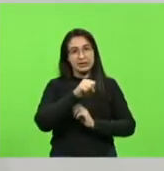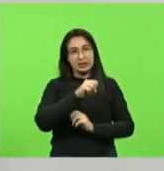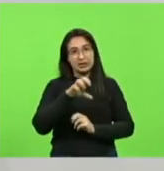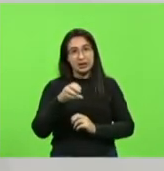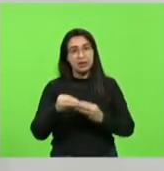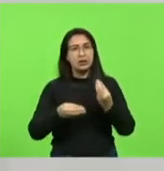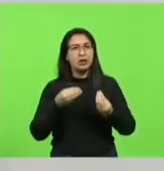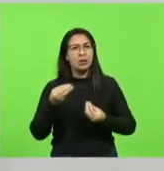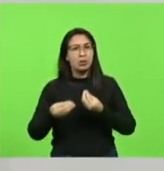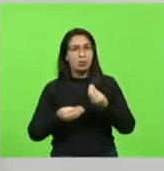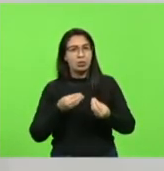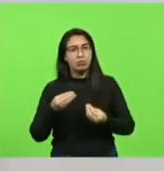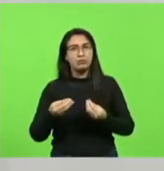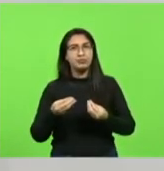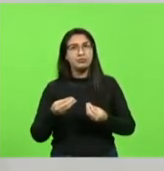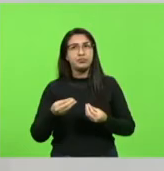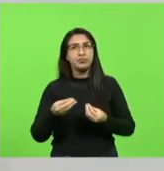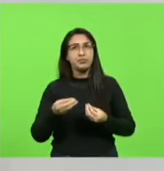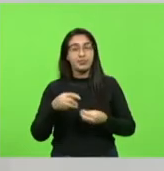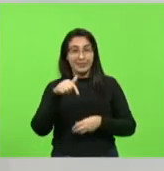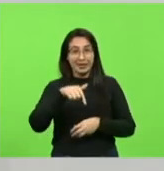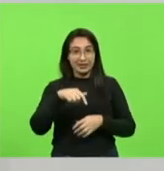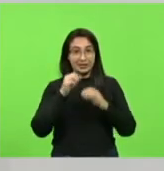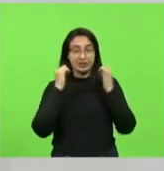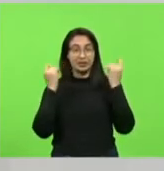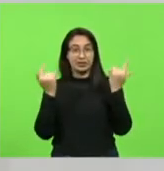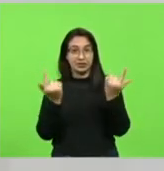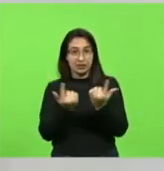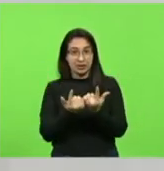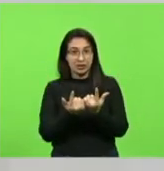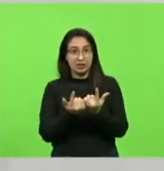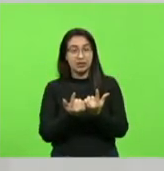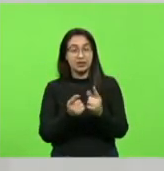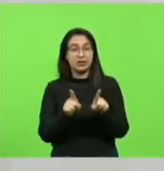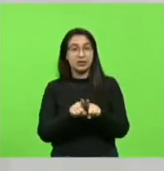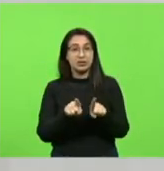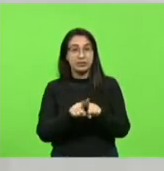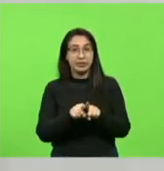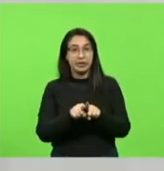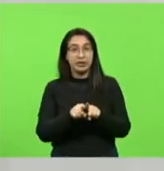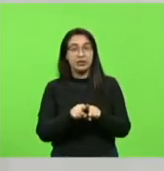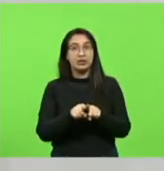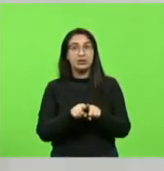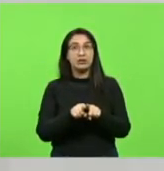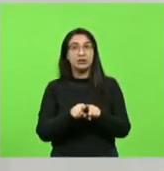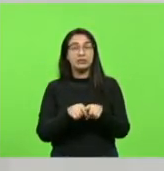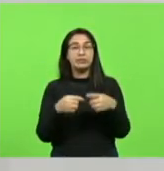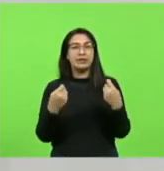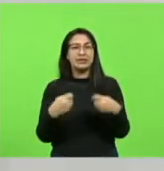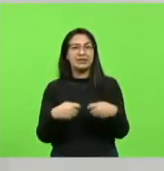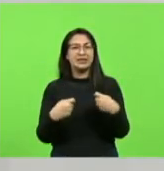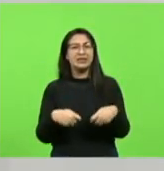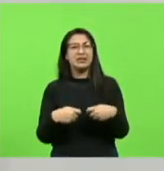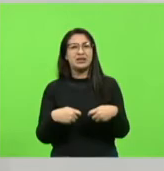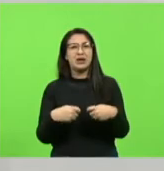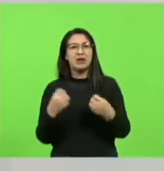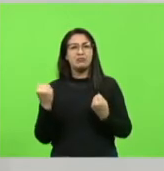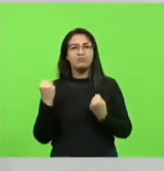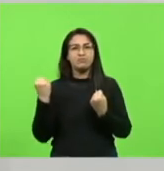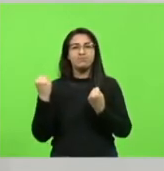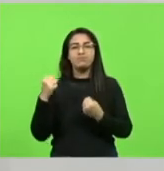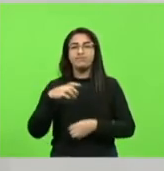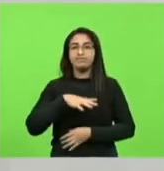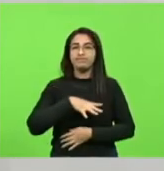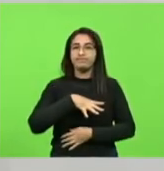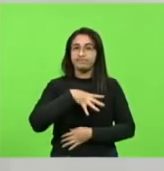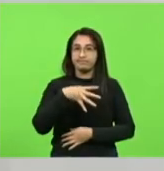de modo particular, deste parlamento, um exercício de força, de coragem